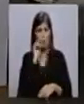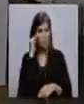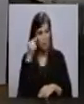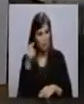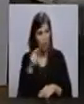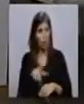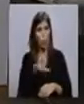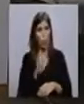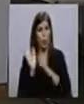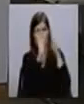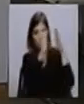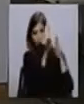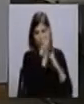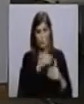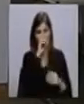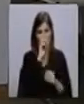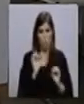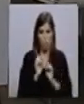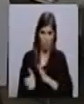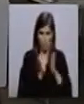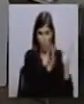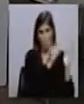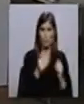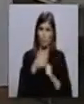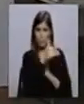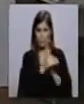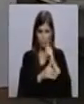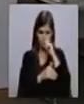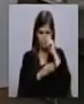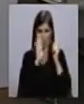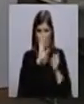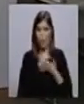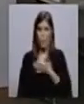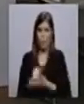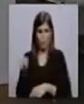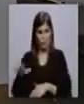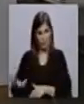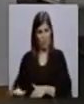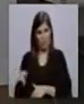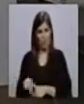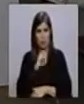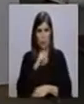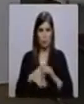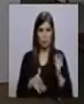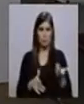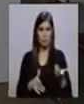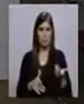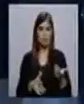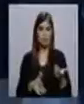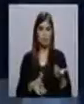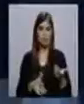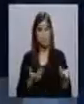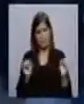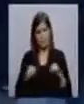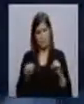mais litoral, não vou mentir, provavelmente vou mais para o litoral. Se tiver alguns incentivos, isso pode acontecer? Sim, não excluo completamente,